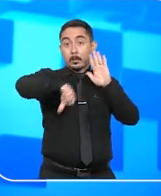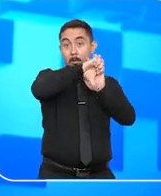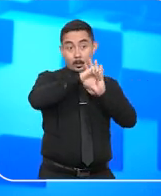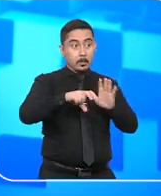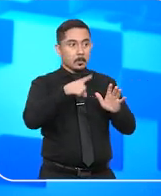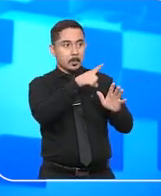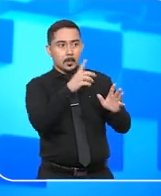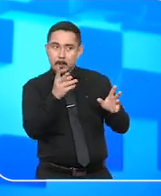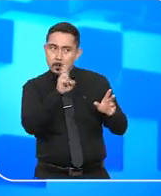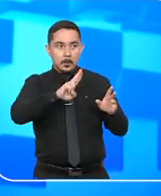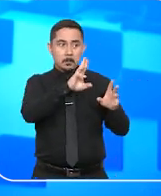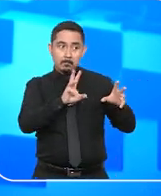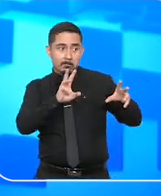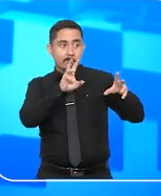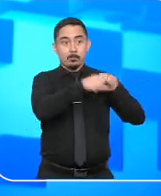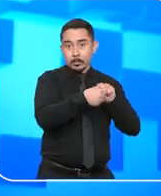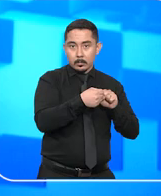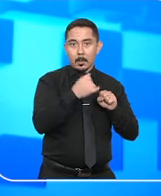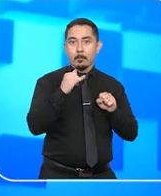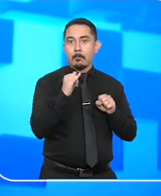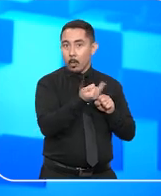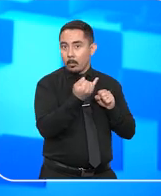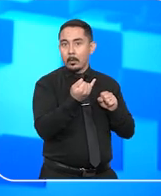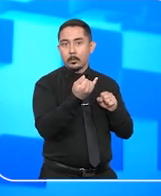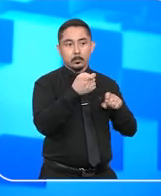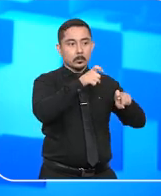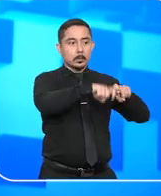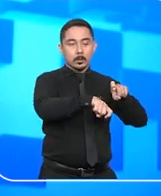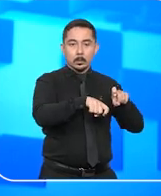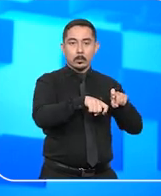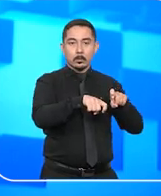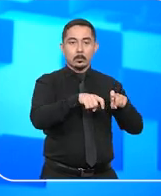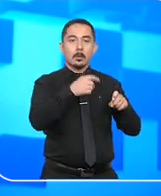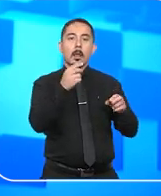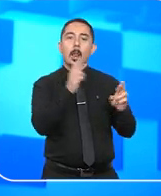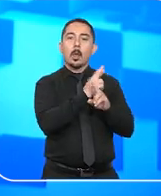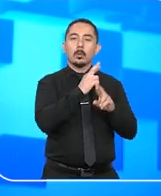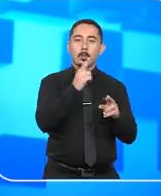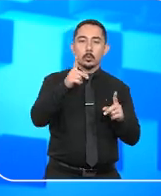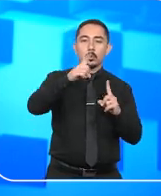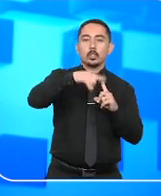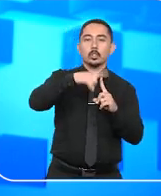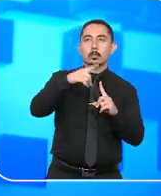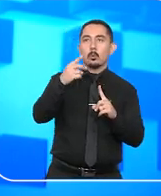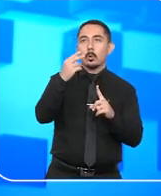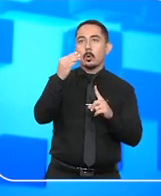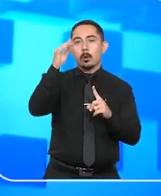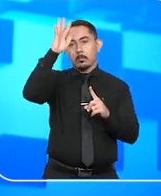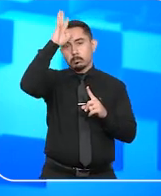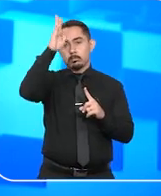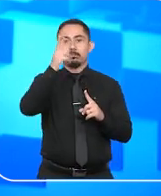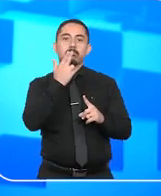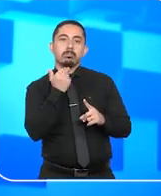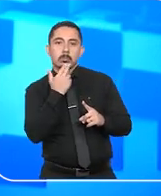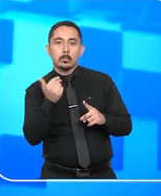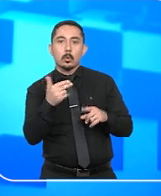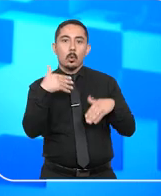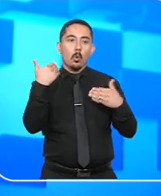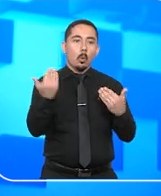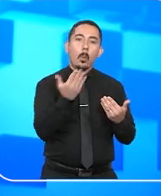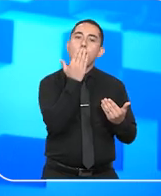que ocorre crime de exploração sexual nos relacionamentos do tipo sugar daddy, sugar baby,